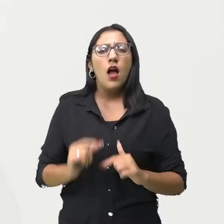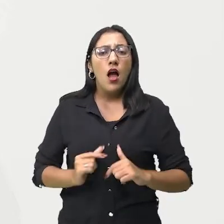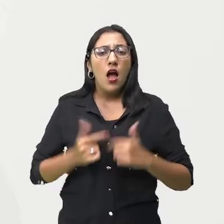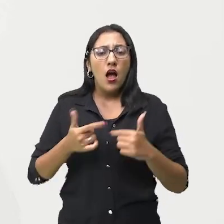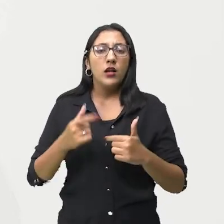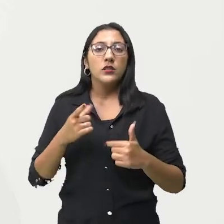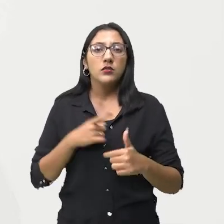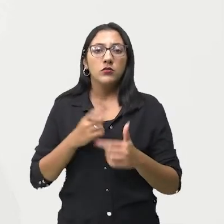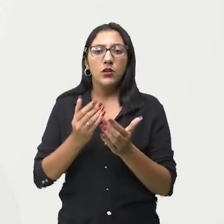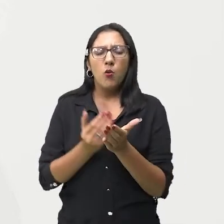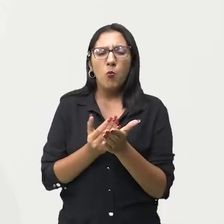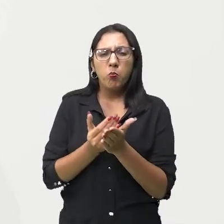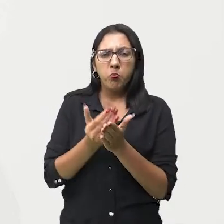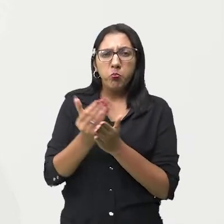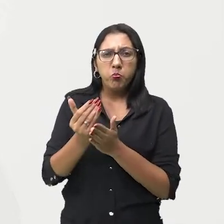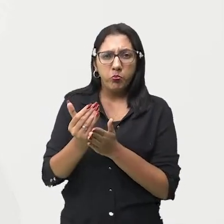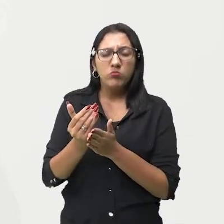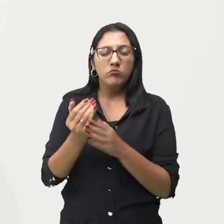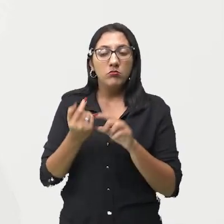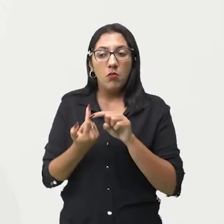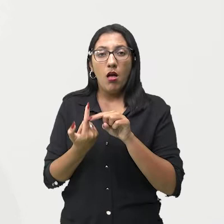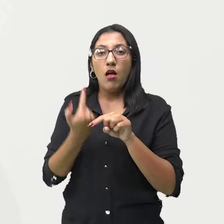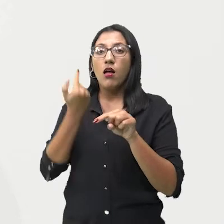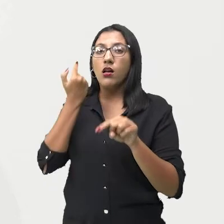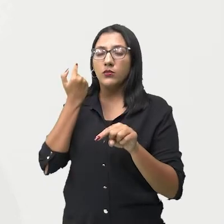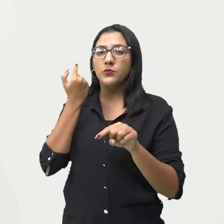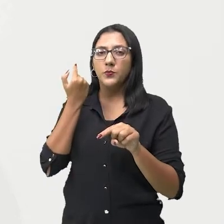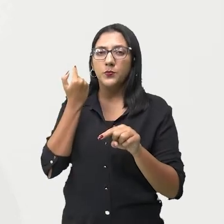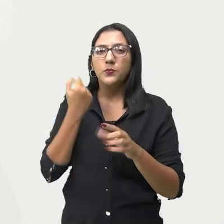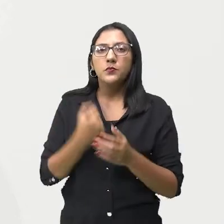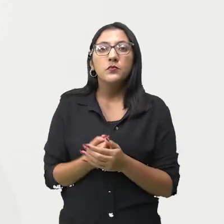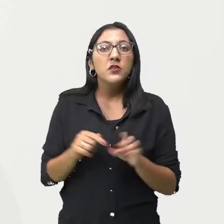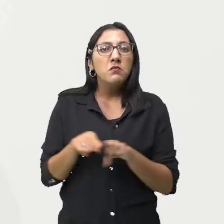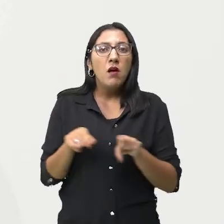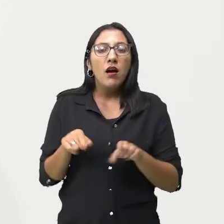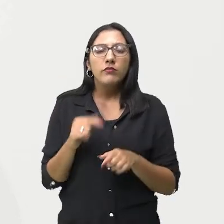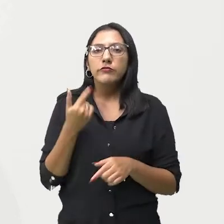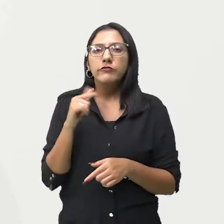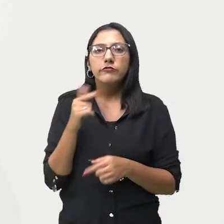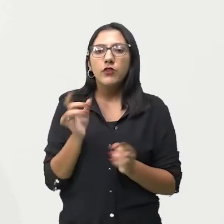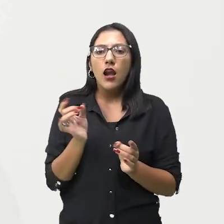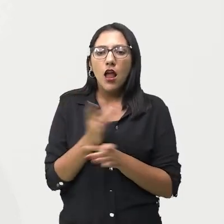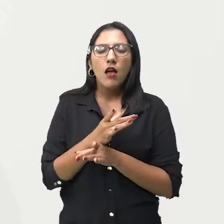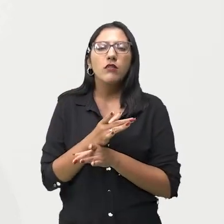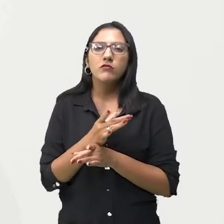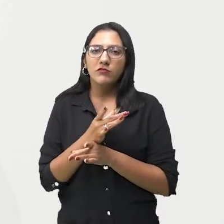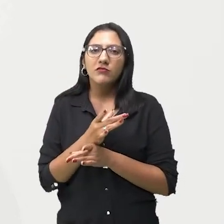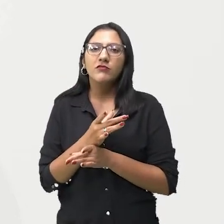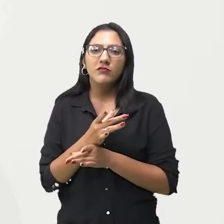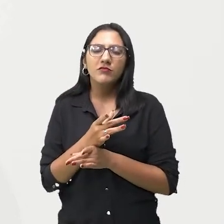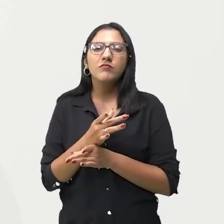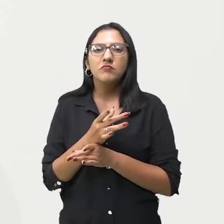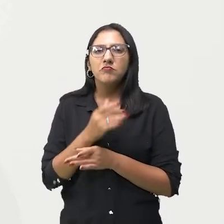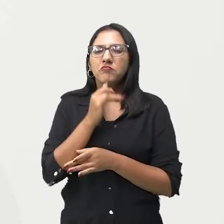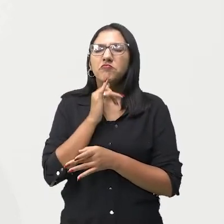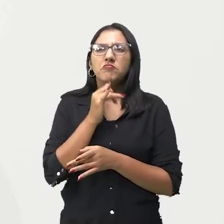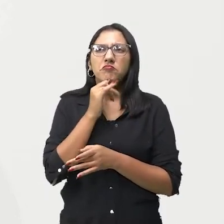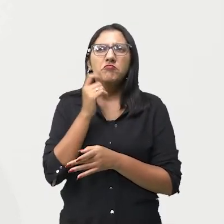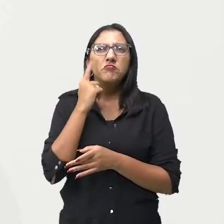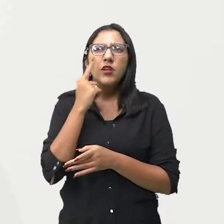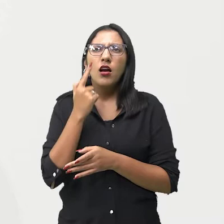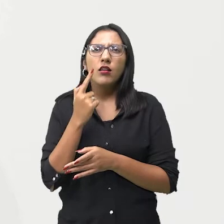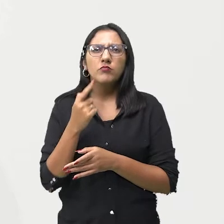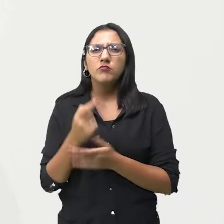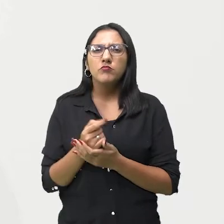é iniciada lá no passado, mas ela não foi concluída. Ela ficou assim, tipo,